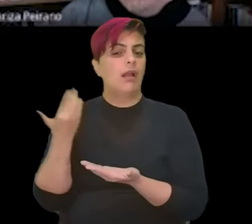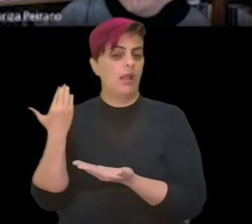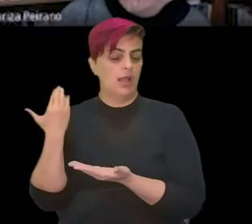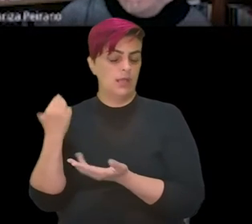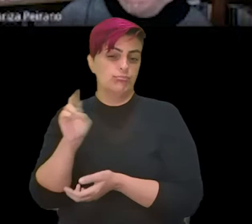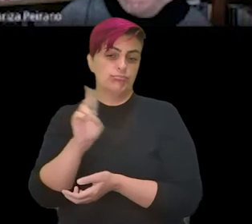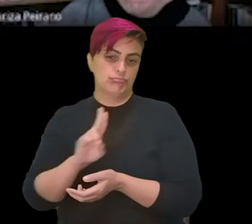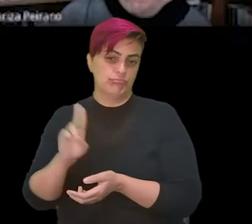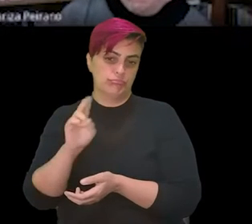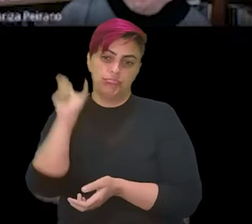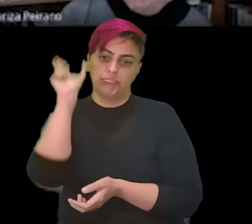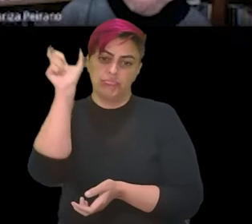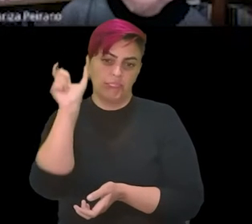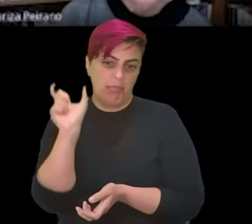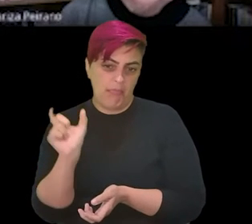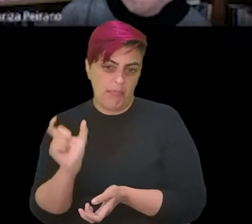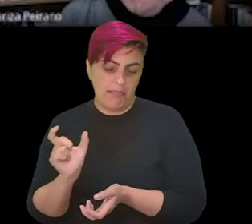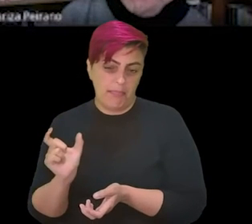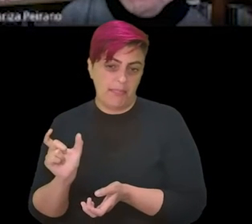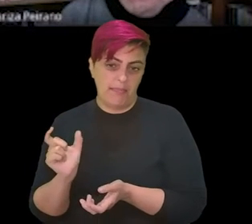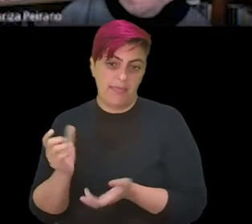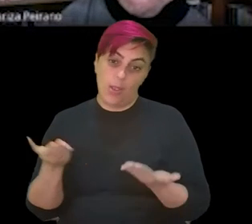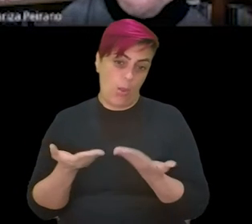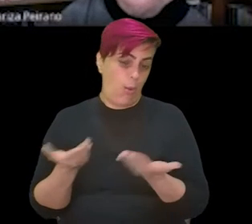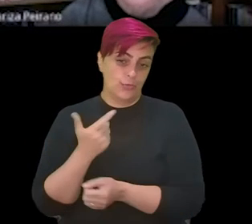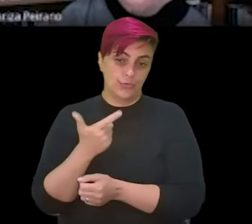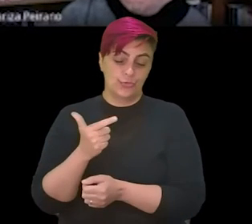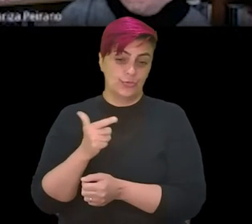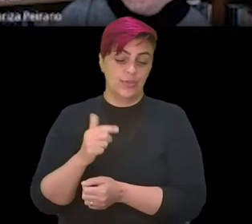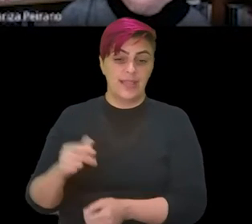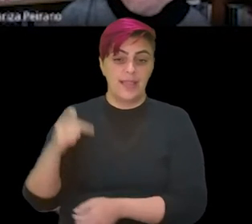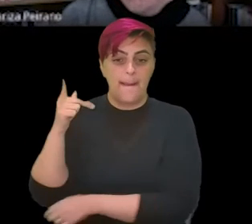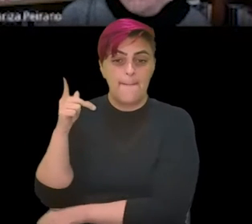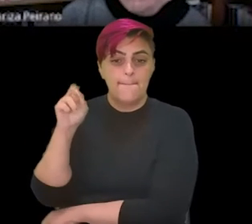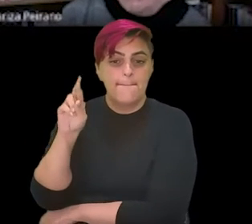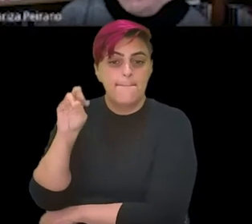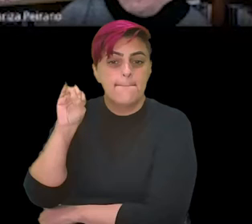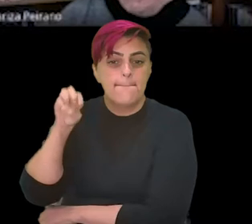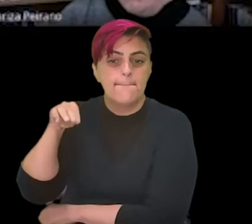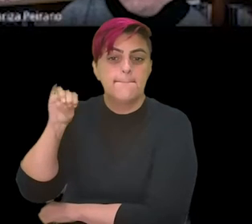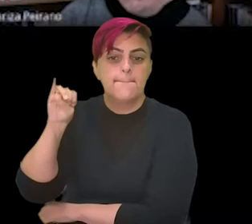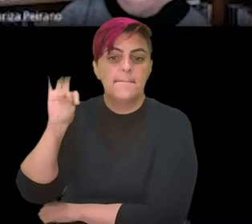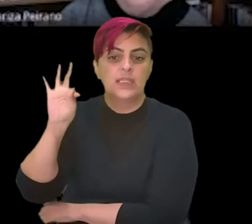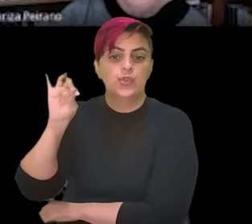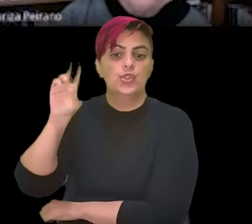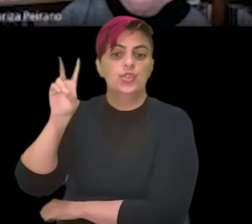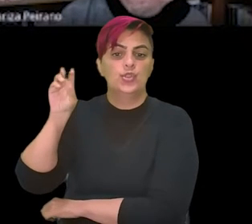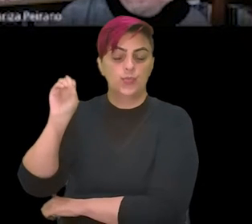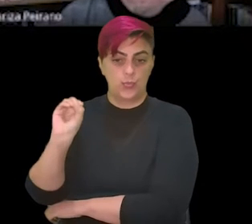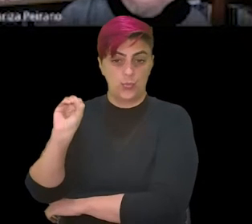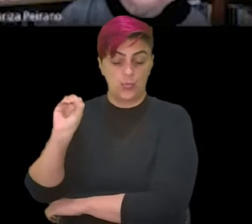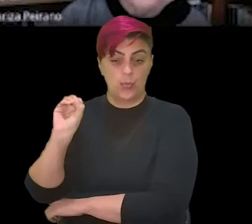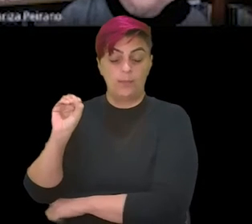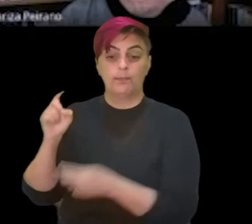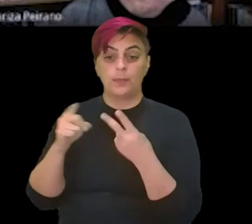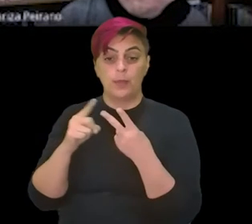hoje criticáveis como primitivos e selvagens, comuns nas publicações de então e